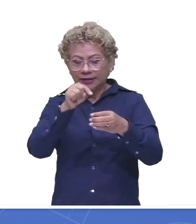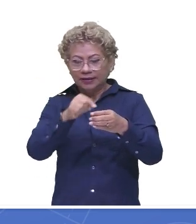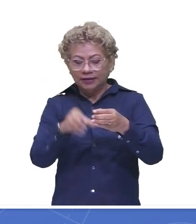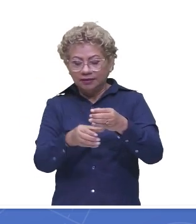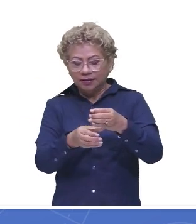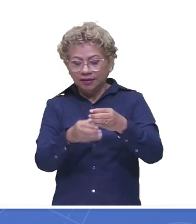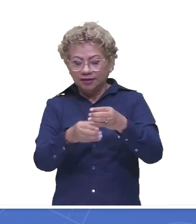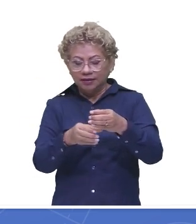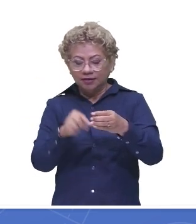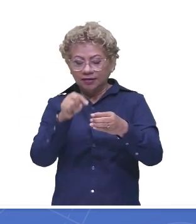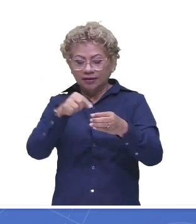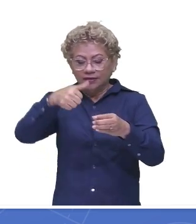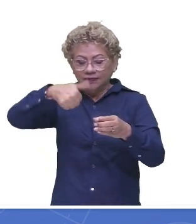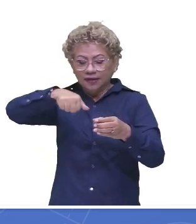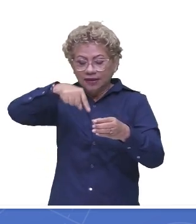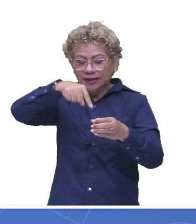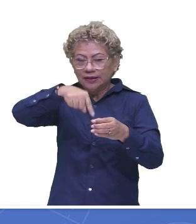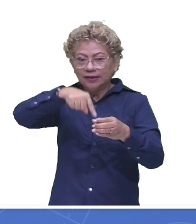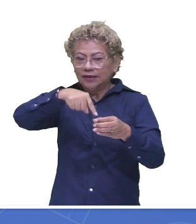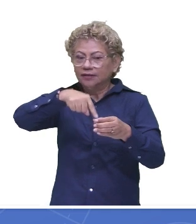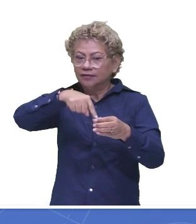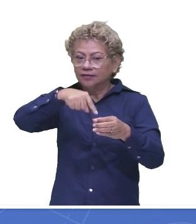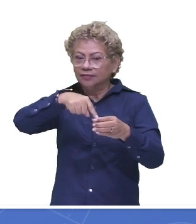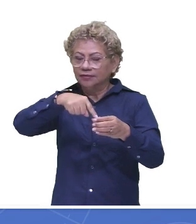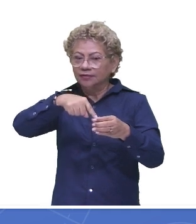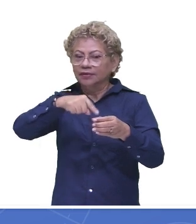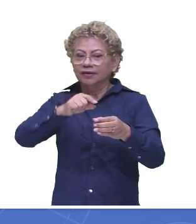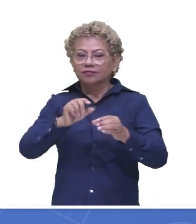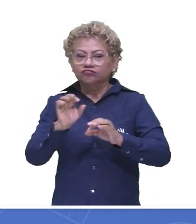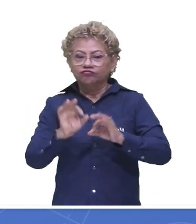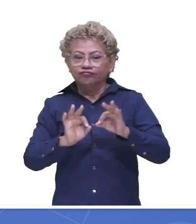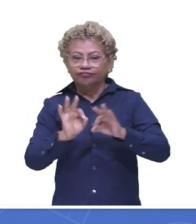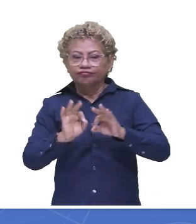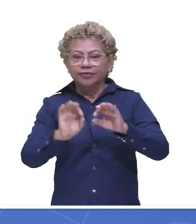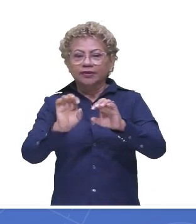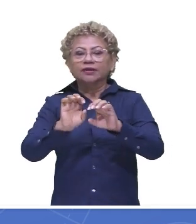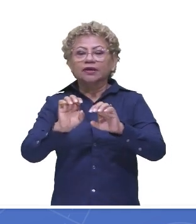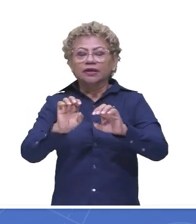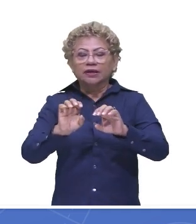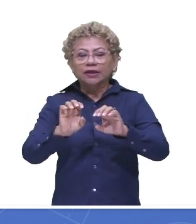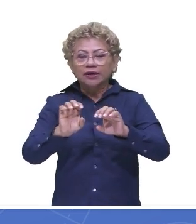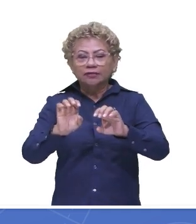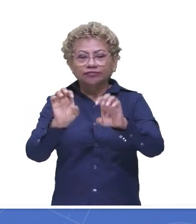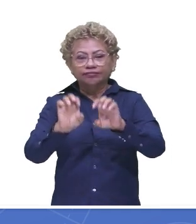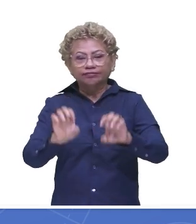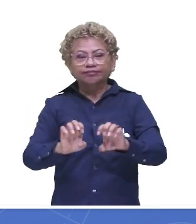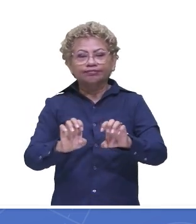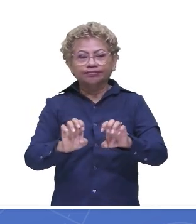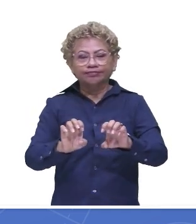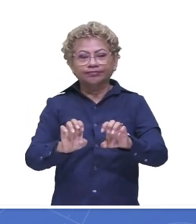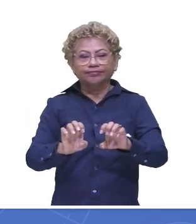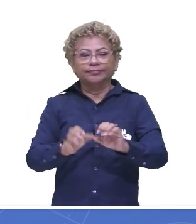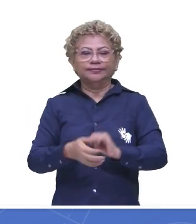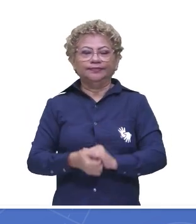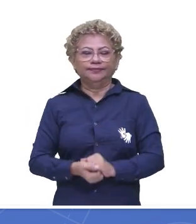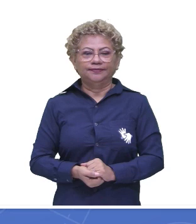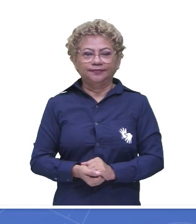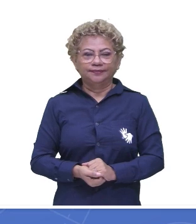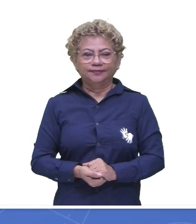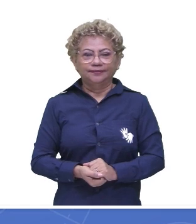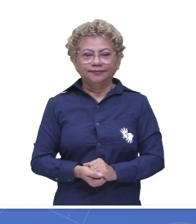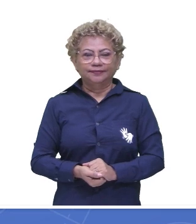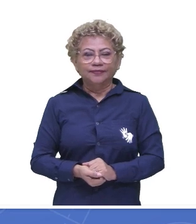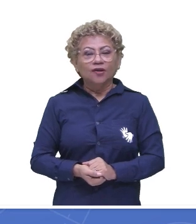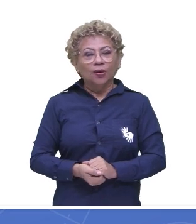é mais ou menos organizada. Ela não é tão organizada quanto no sólido e nem tão desorganizada como no gasoso,